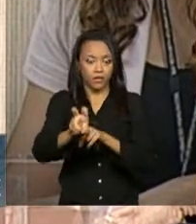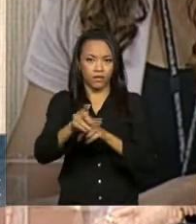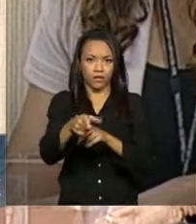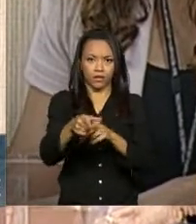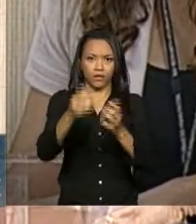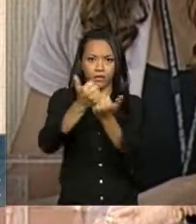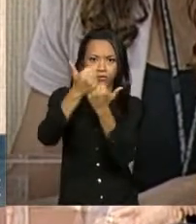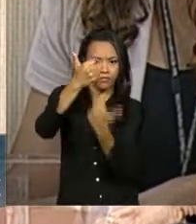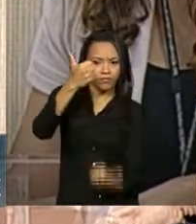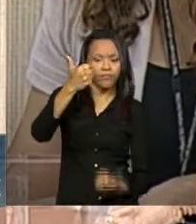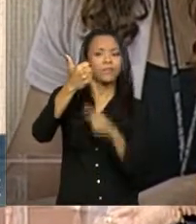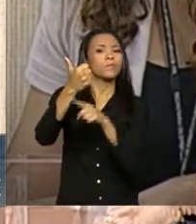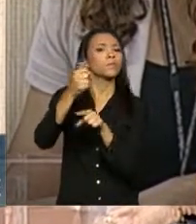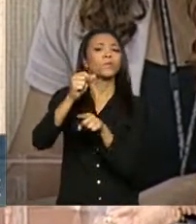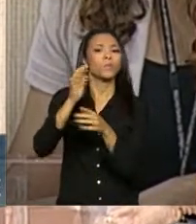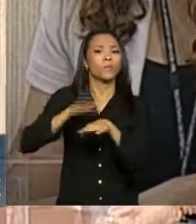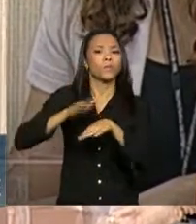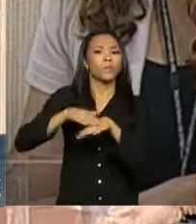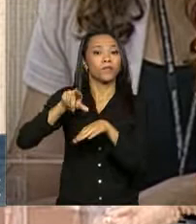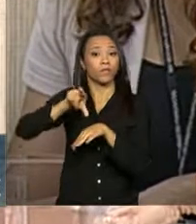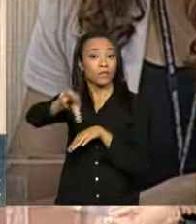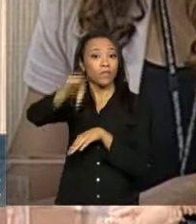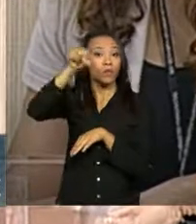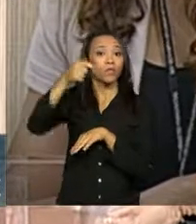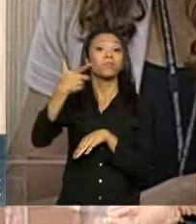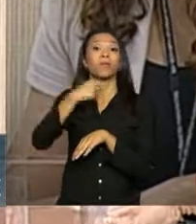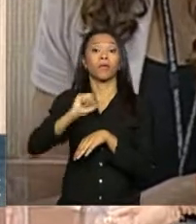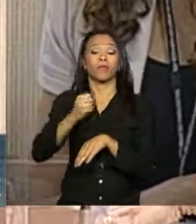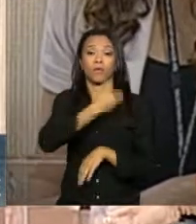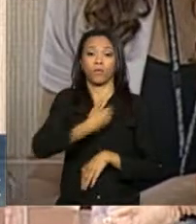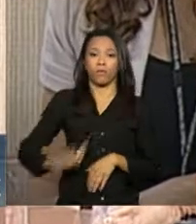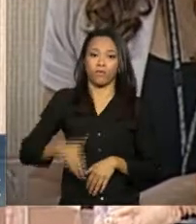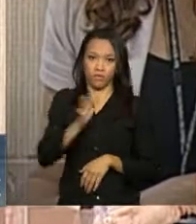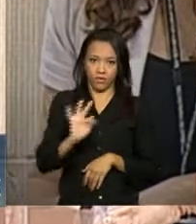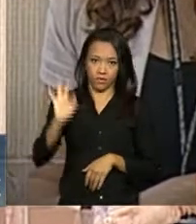representante indicado pelo governo federal